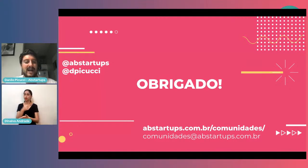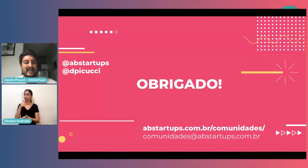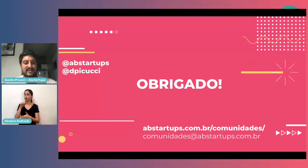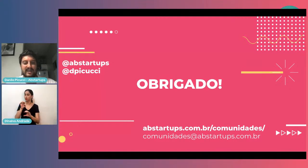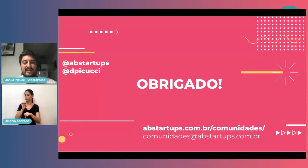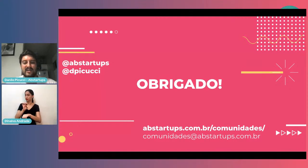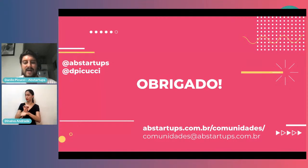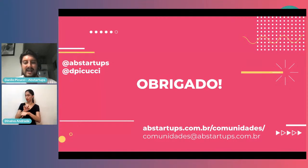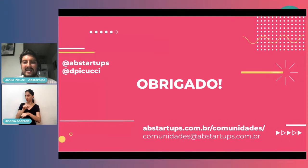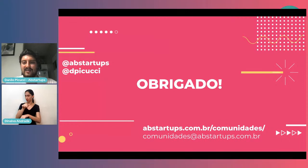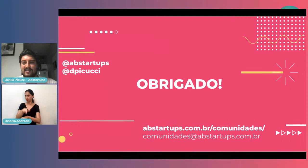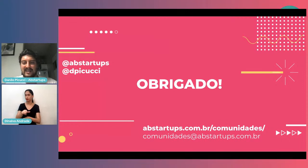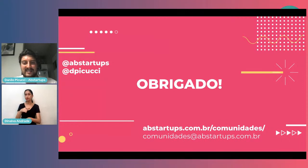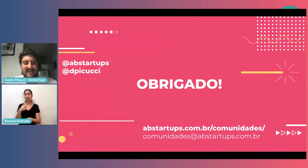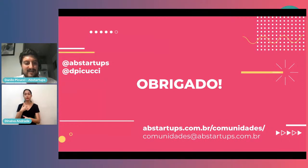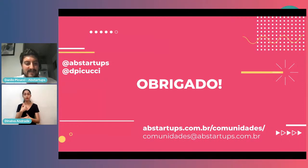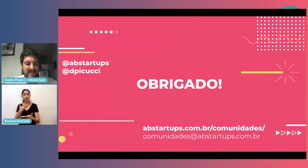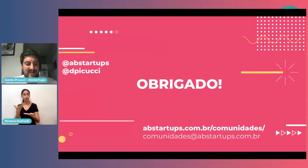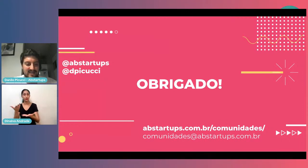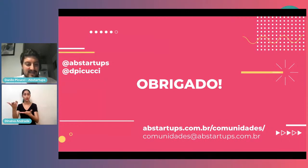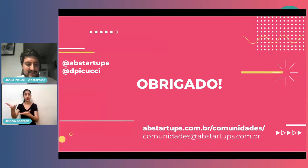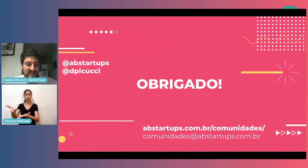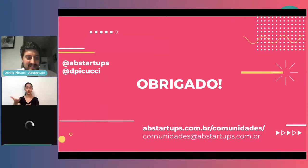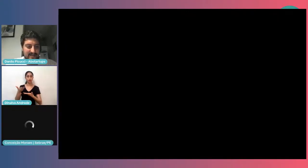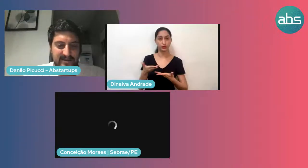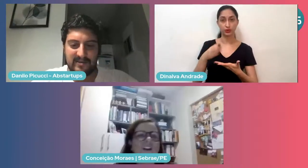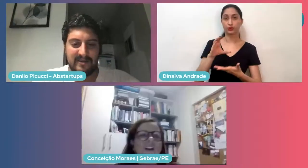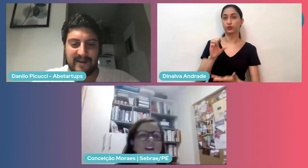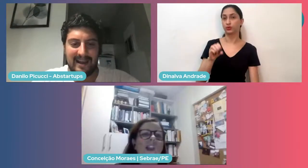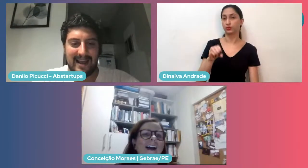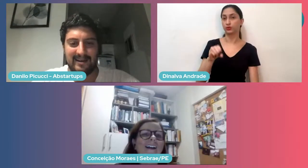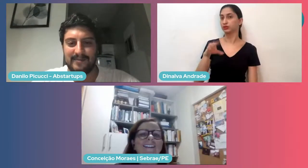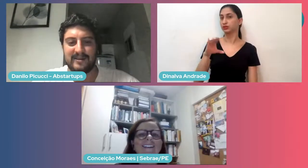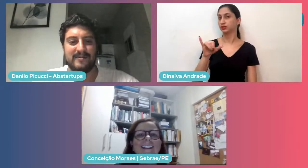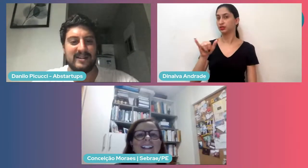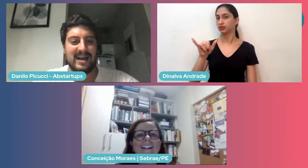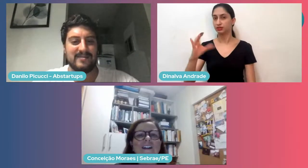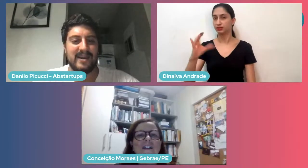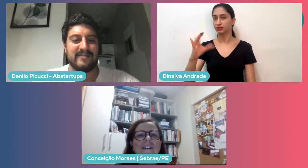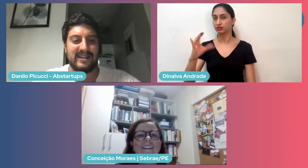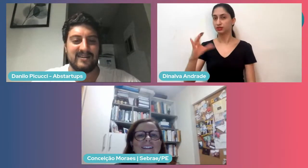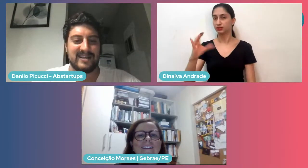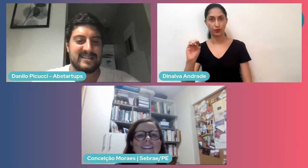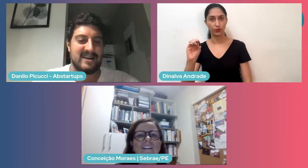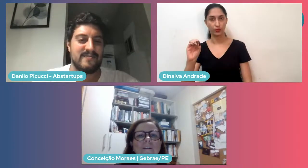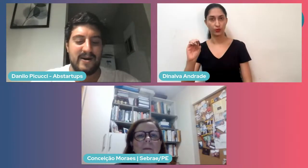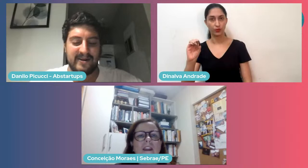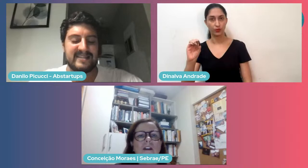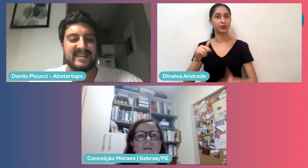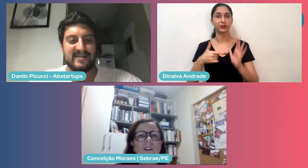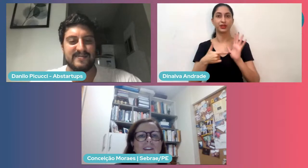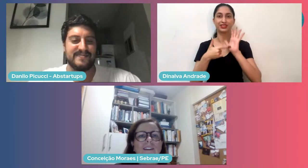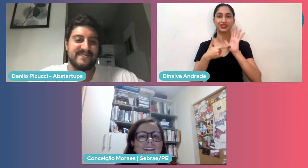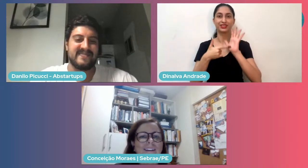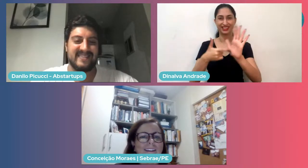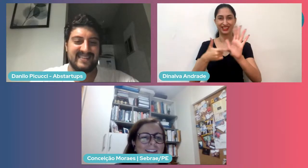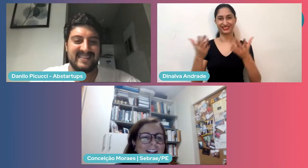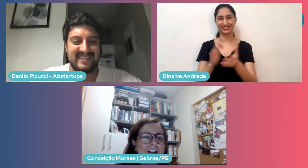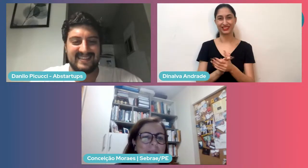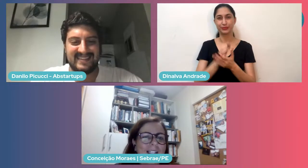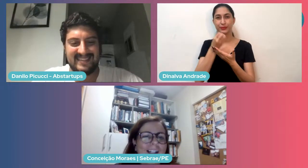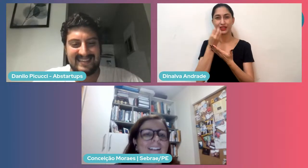estado. E para isso, queria chamar aqui a Conceição, Conceição, a pessoa que vai falar em nome da comunidade, bem-vinda, Conceição, o palco é seu.